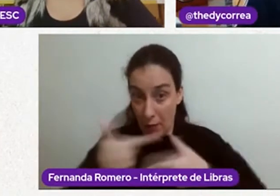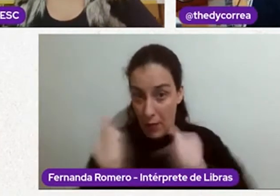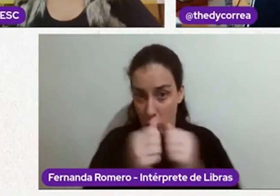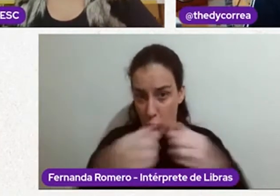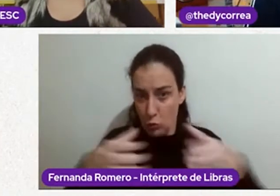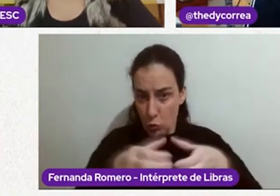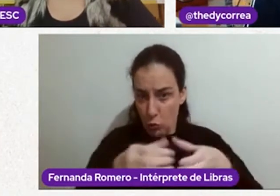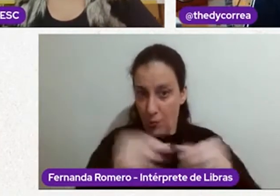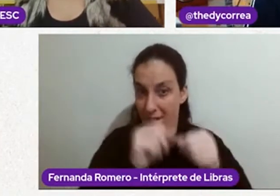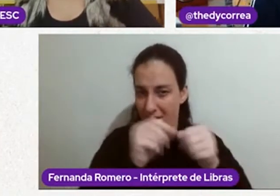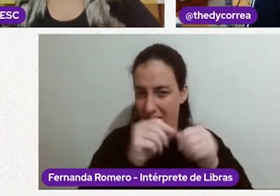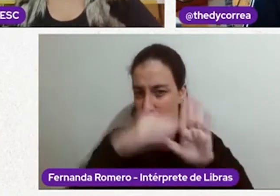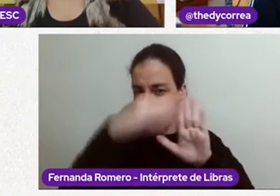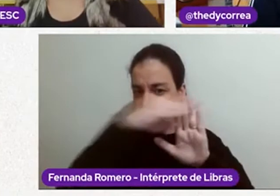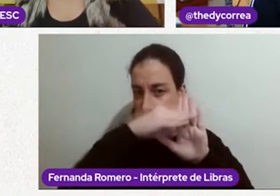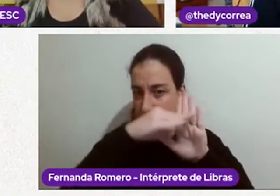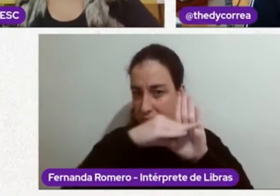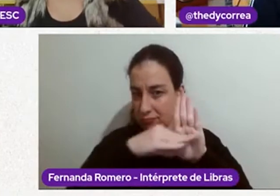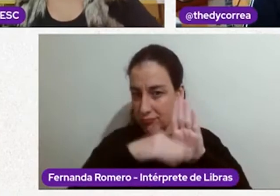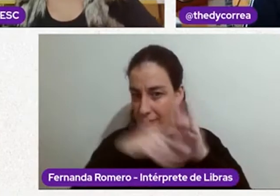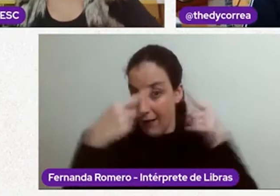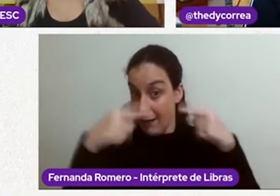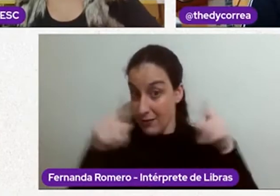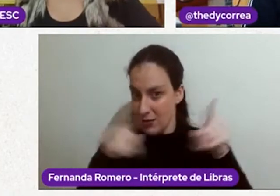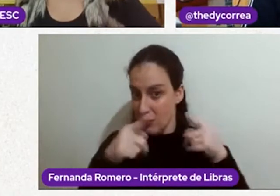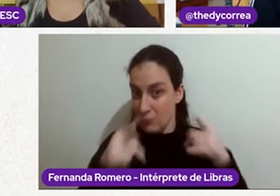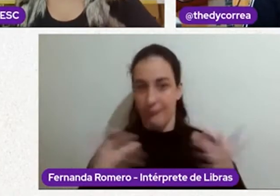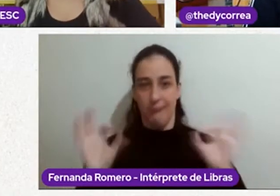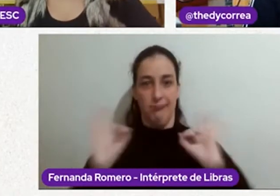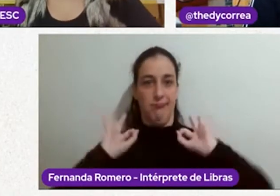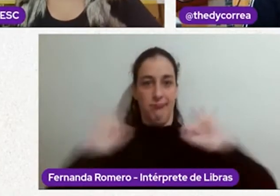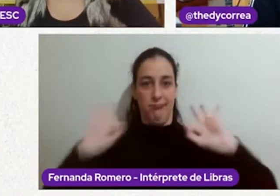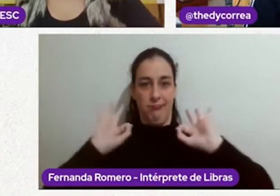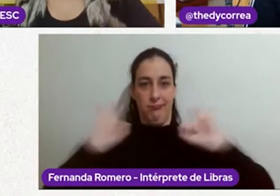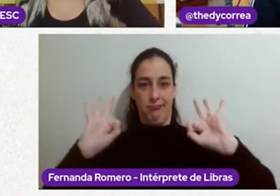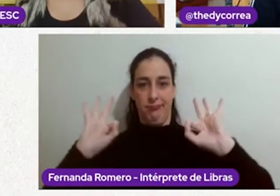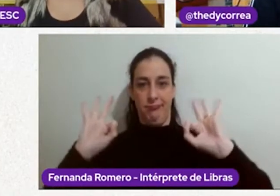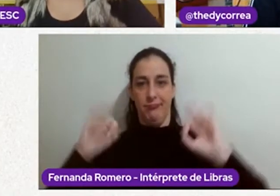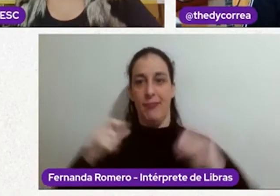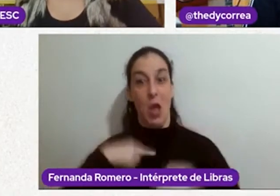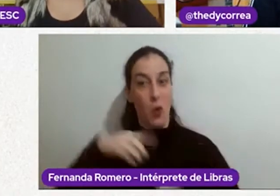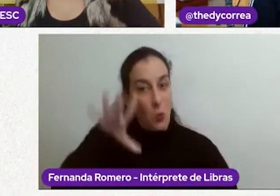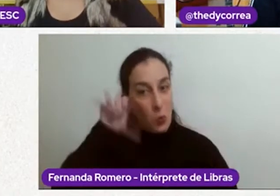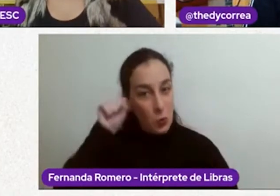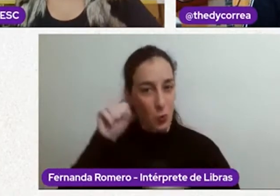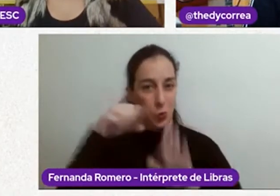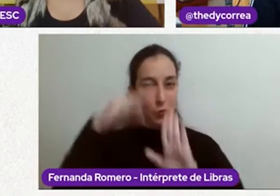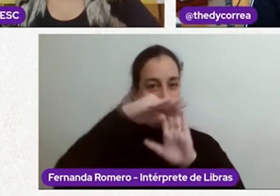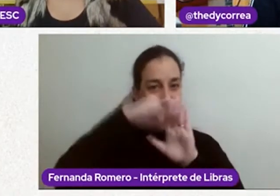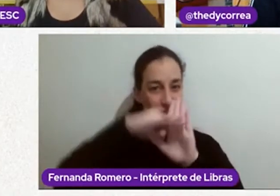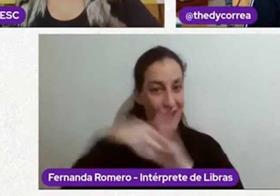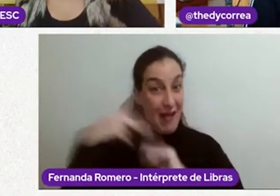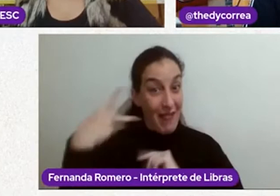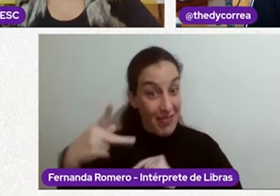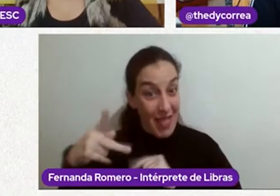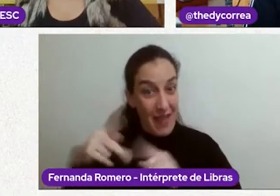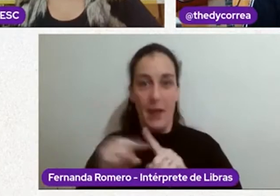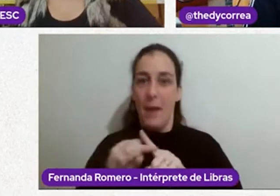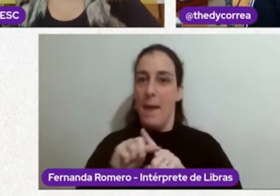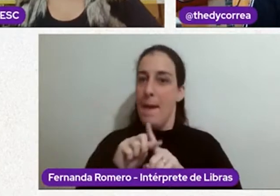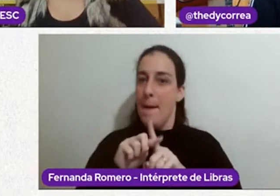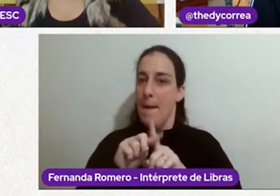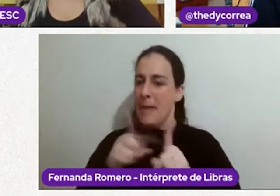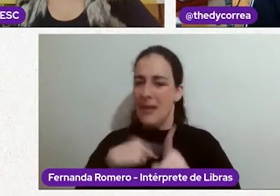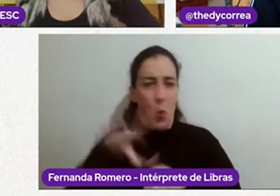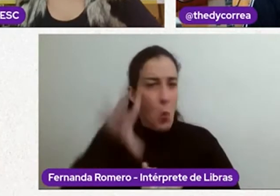playlist maravilhosa. Assim. Eu tenho ouvido a playlist dele, assim. Mas eu ouço